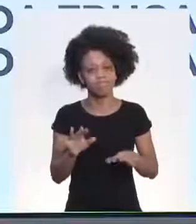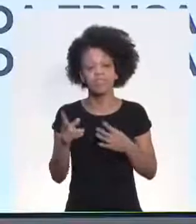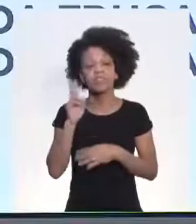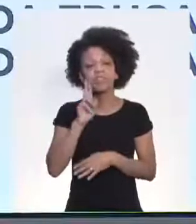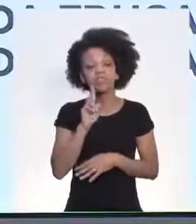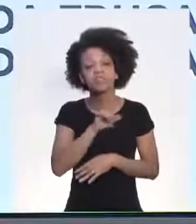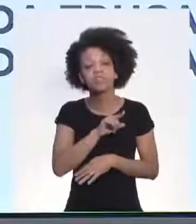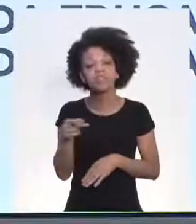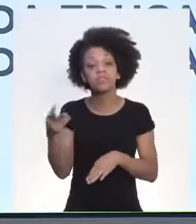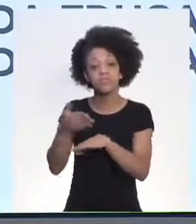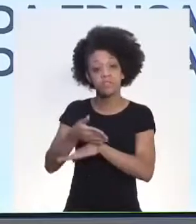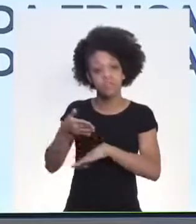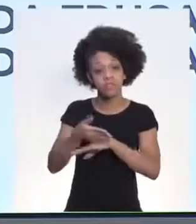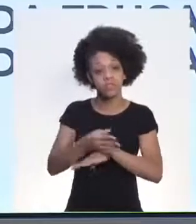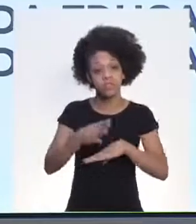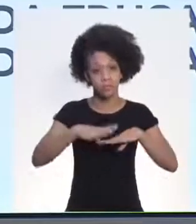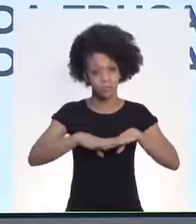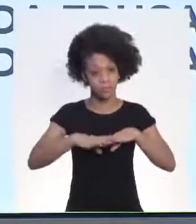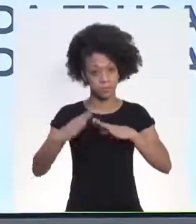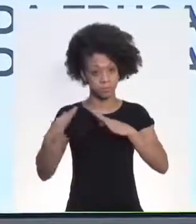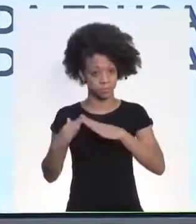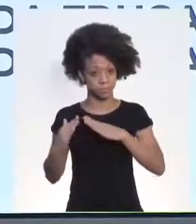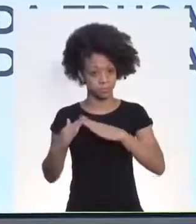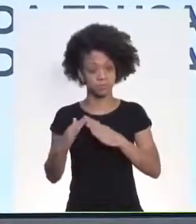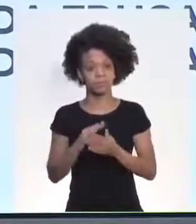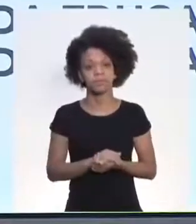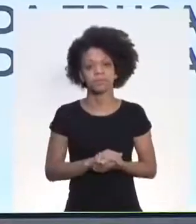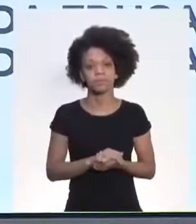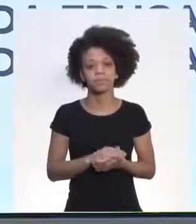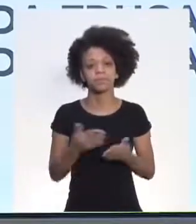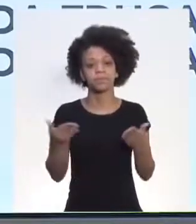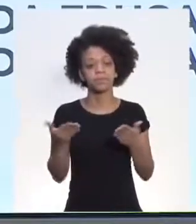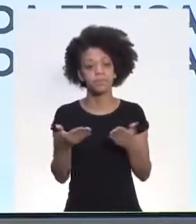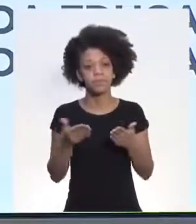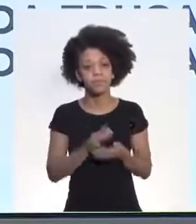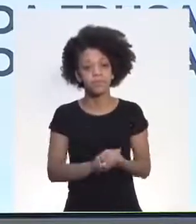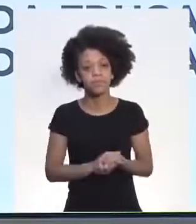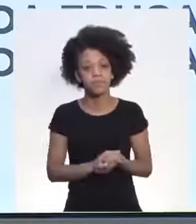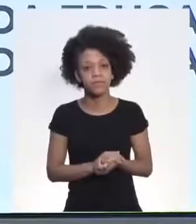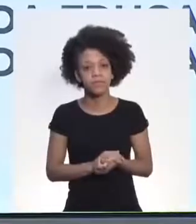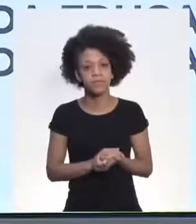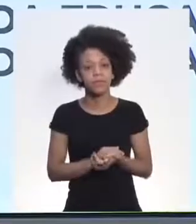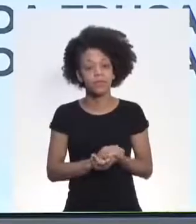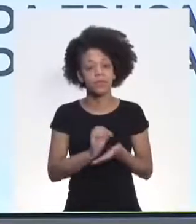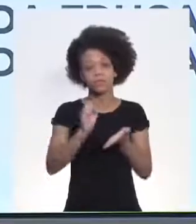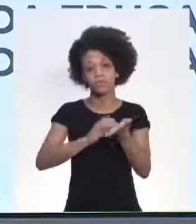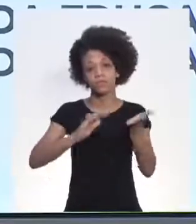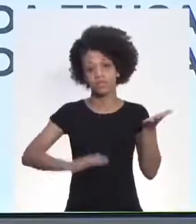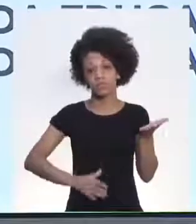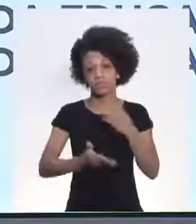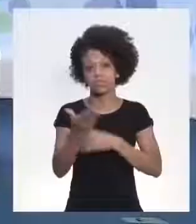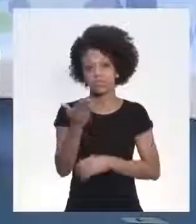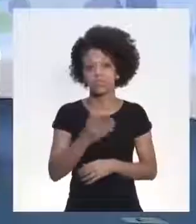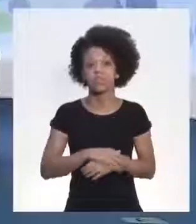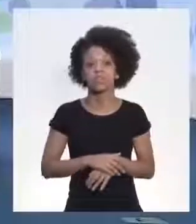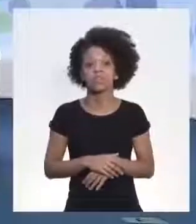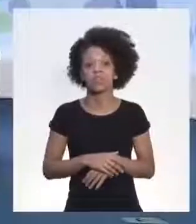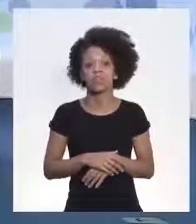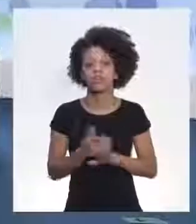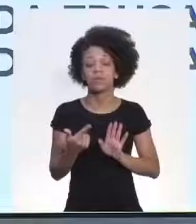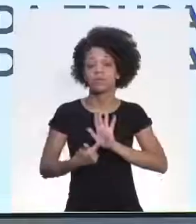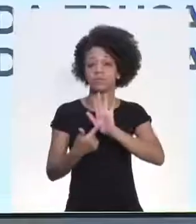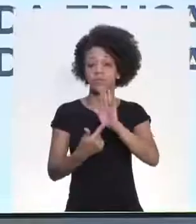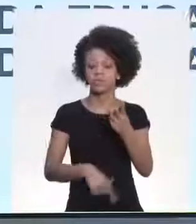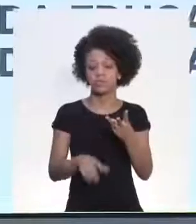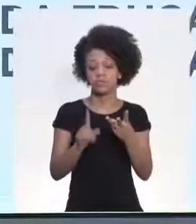que está participando do Matemática em Casa, né? Hoje eu vou dar outra missão para vocês, já foram dadas 2, né? Hoje vai ser apresentada a